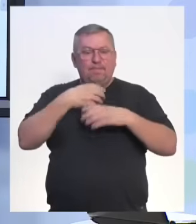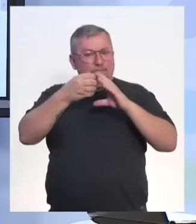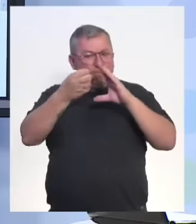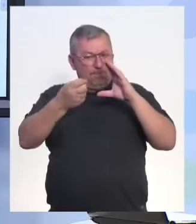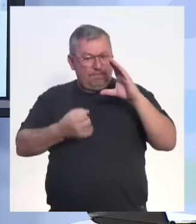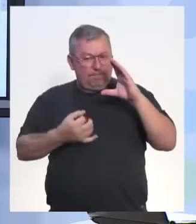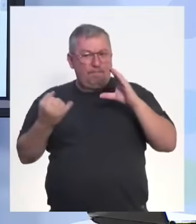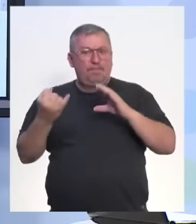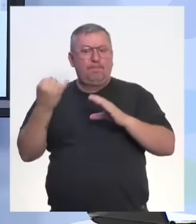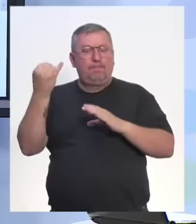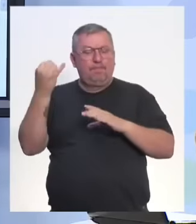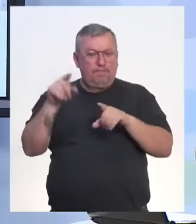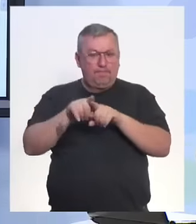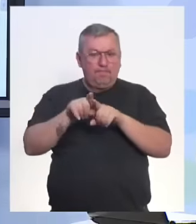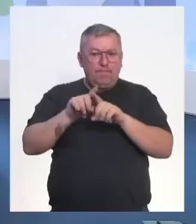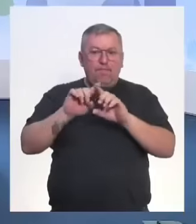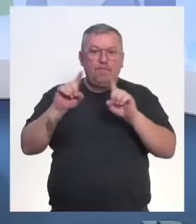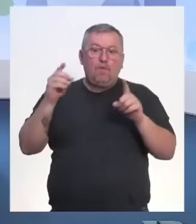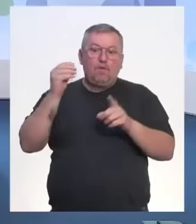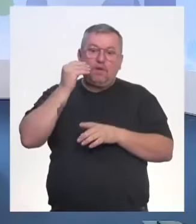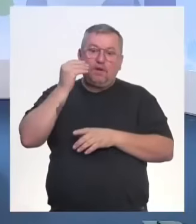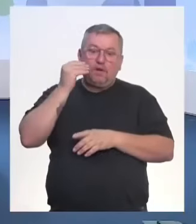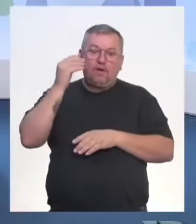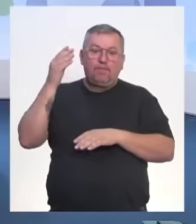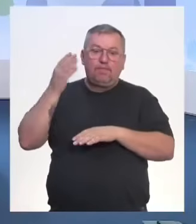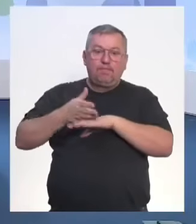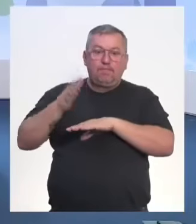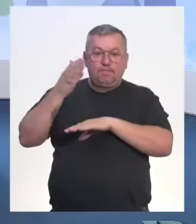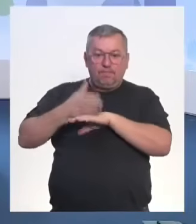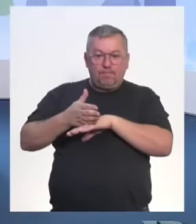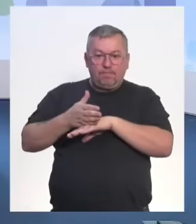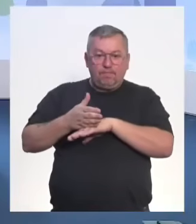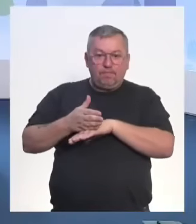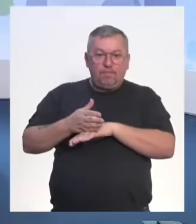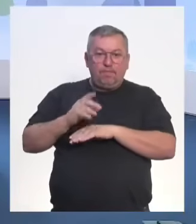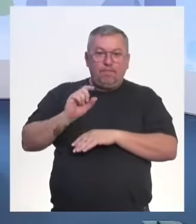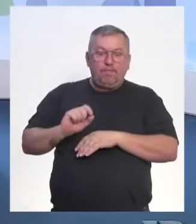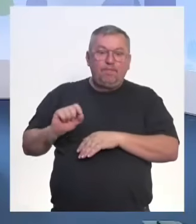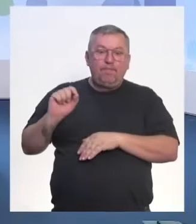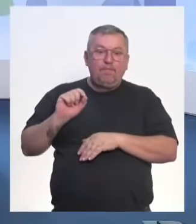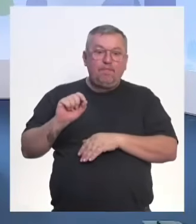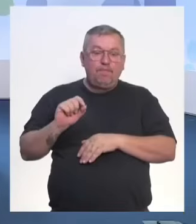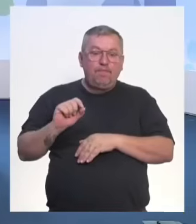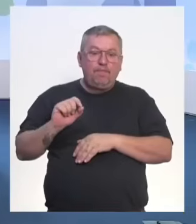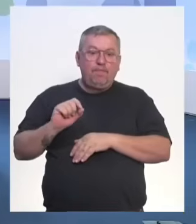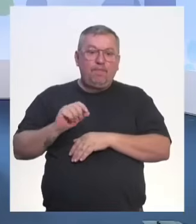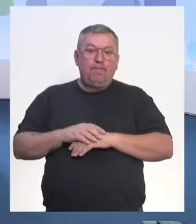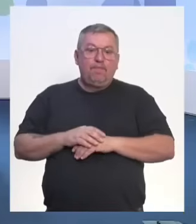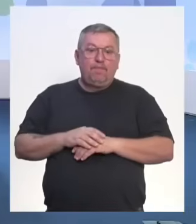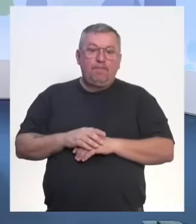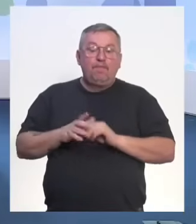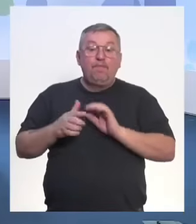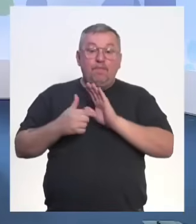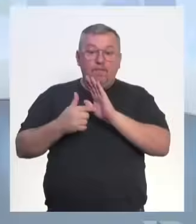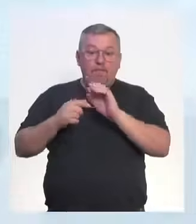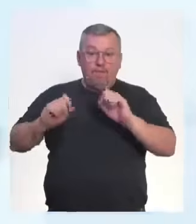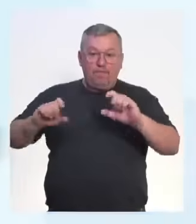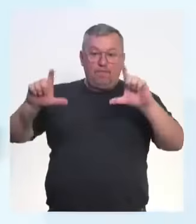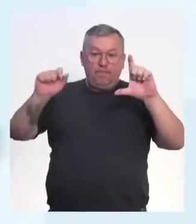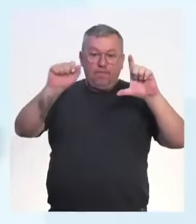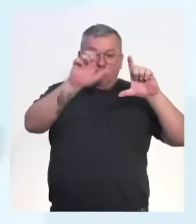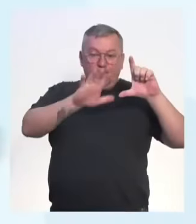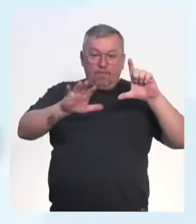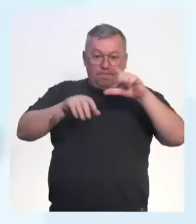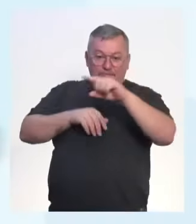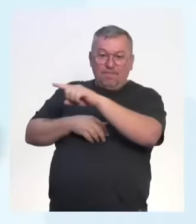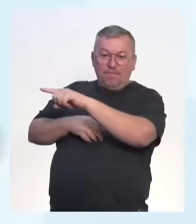muito importante. Vamos tentar, então, uma atividade que é a seguinte, ó. Vai aparecer aí na telinha para vocês, que é essa atividade